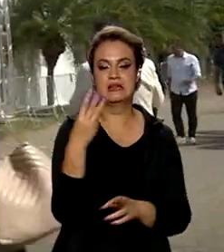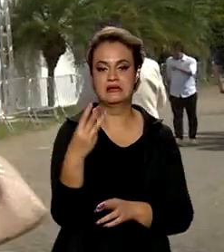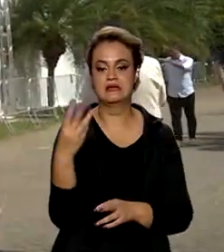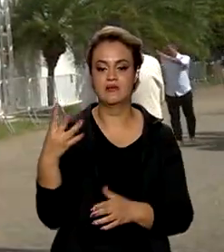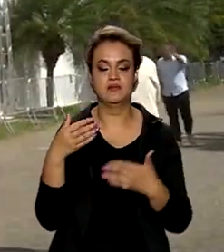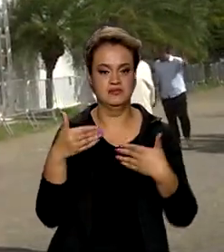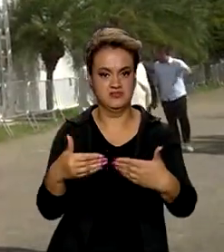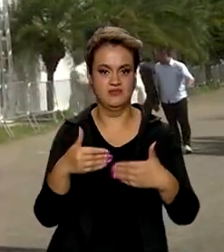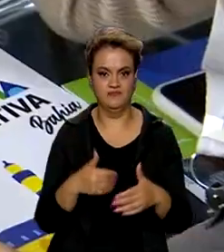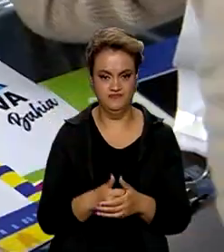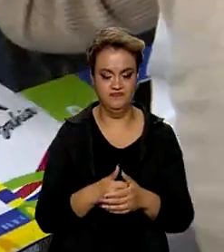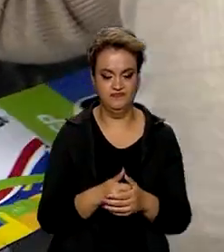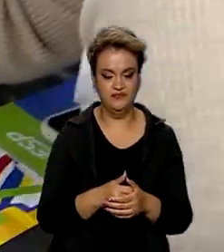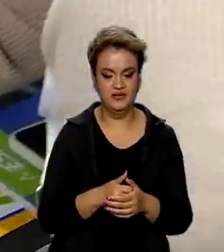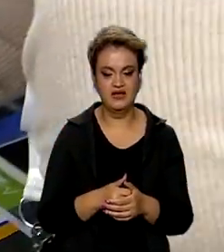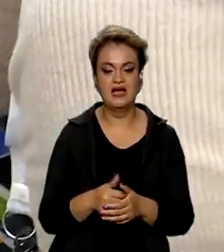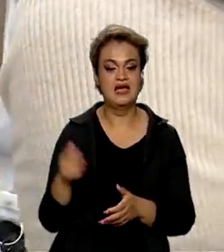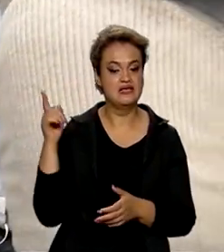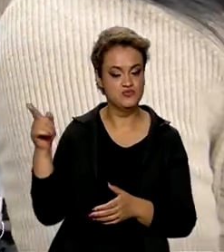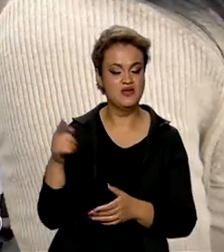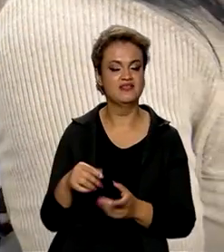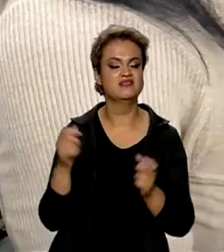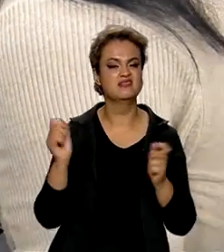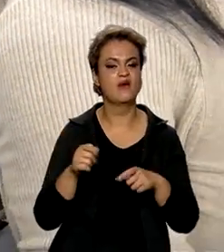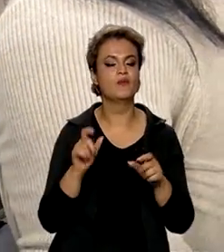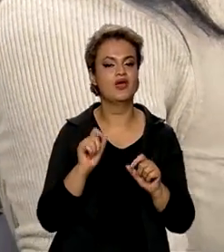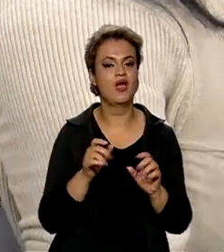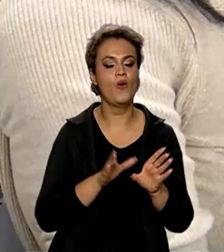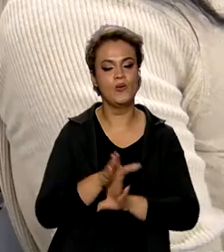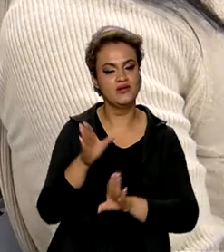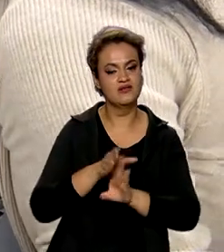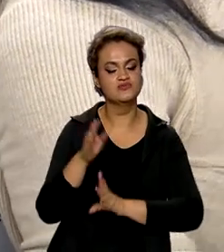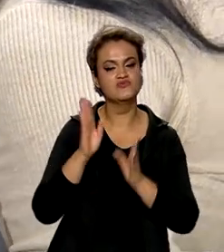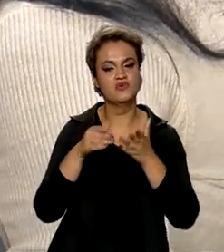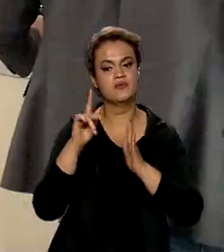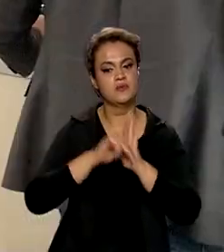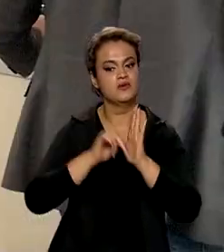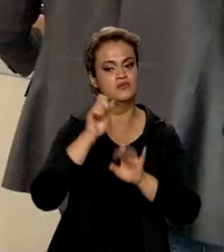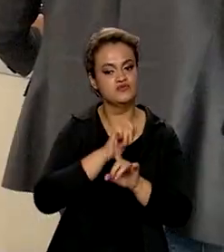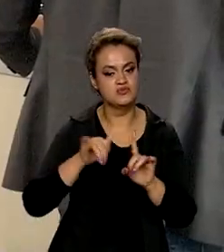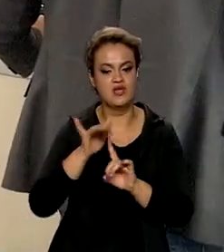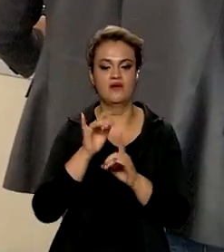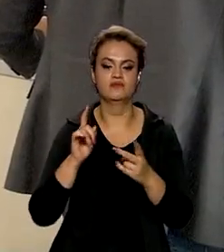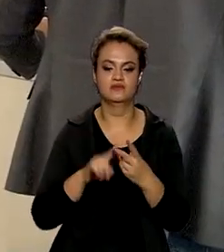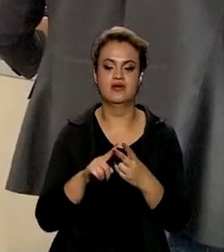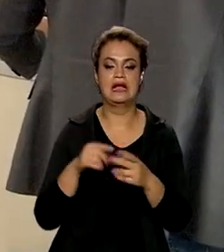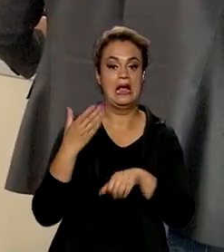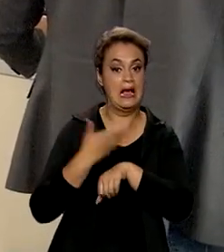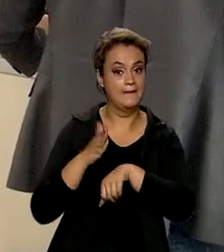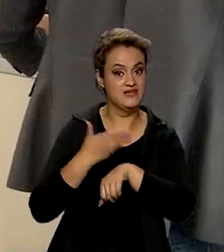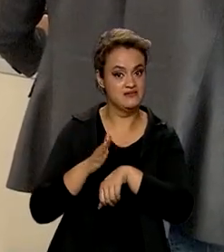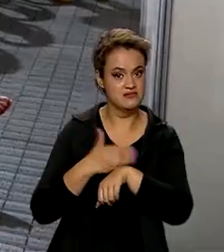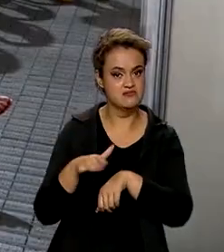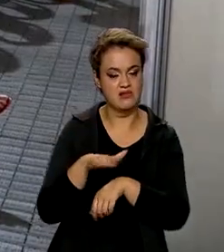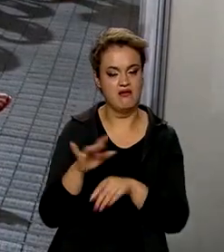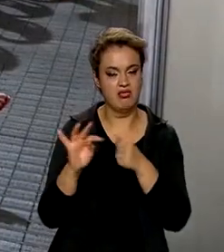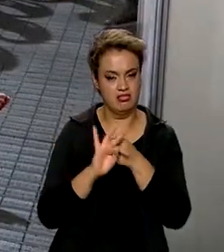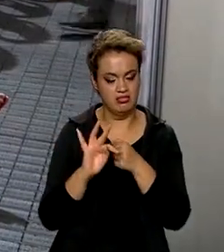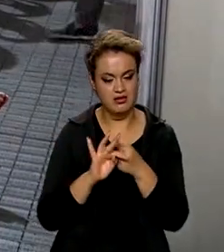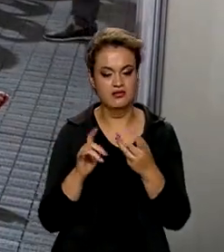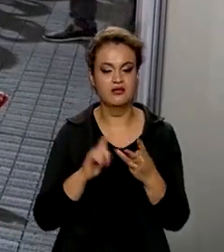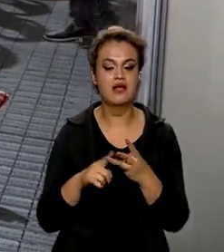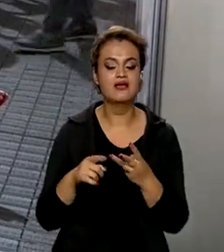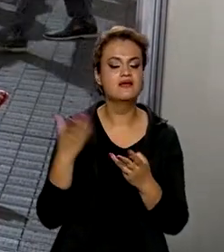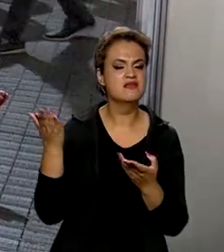Caravana Federativa oferece orientações sobre programas sociais do governo, sobre capacitação técnica e sobre